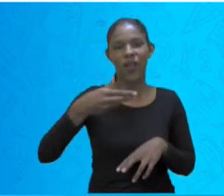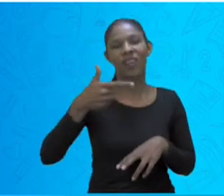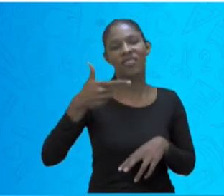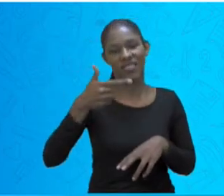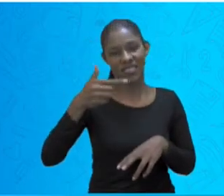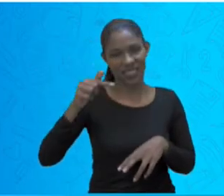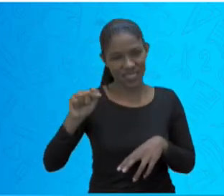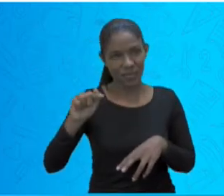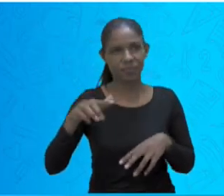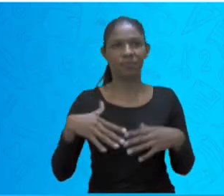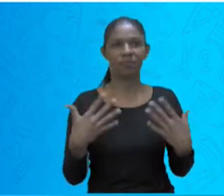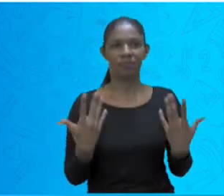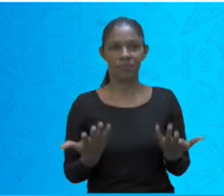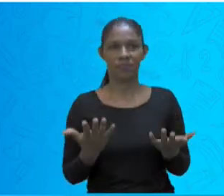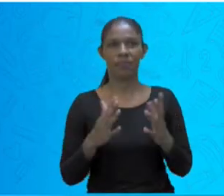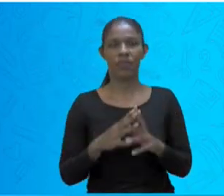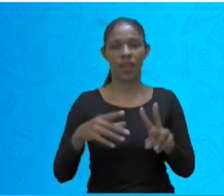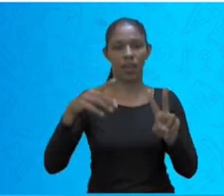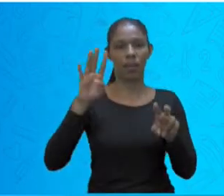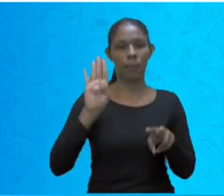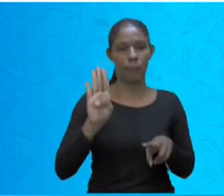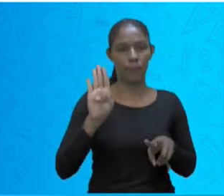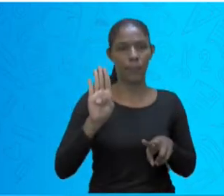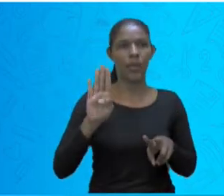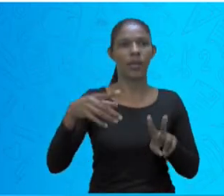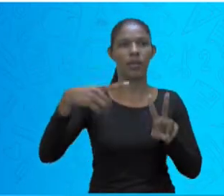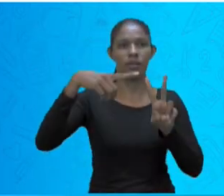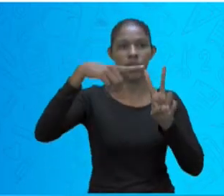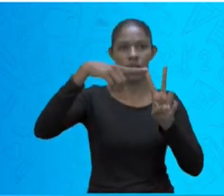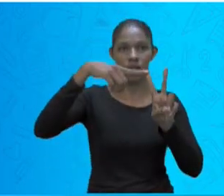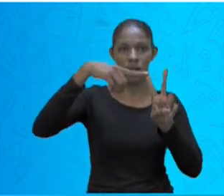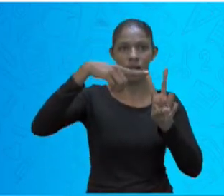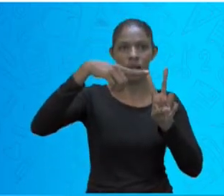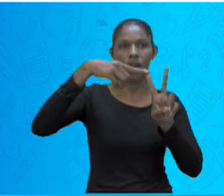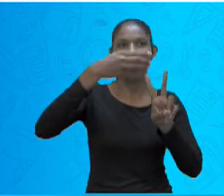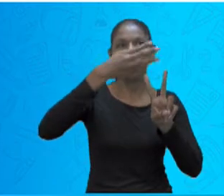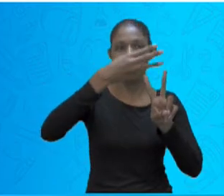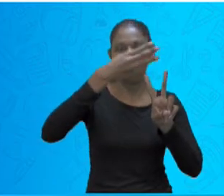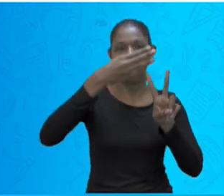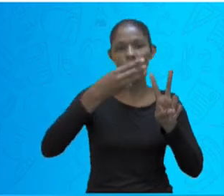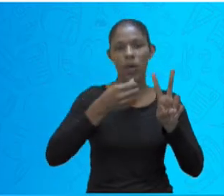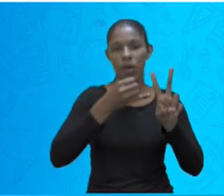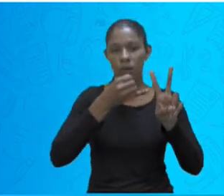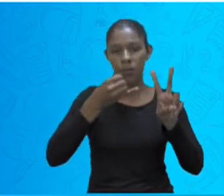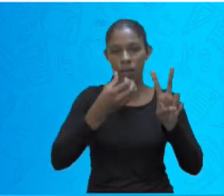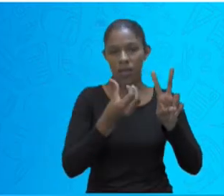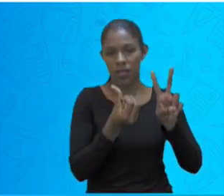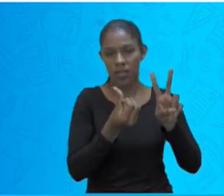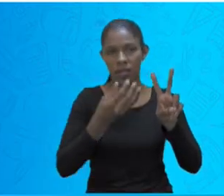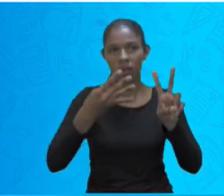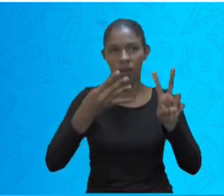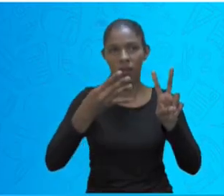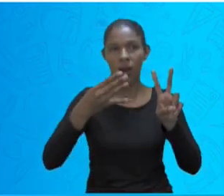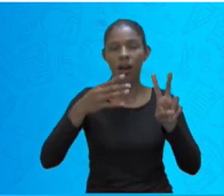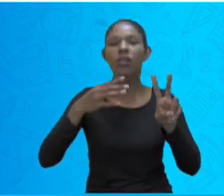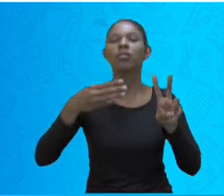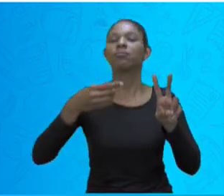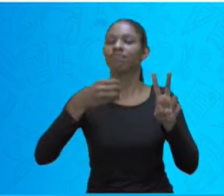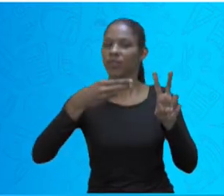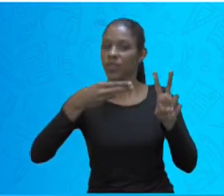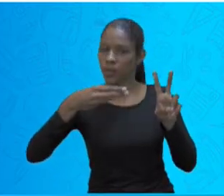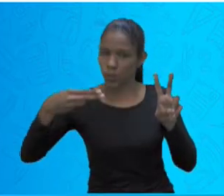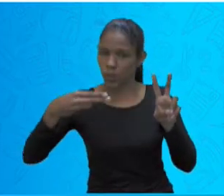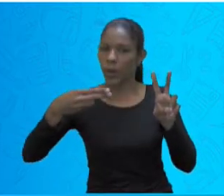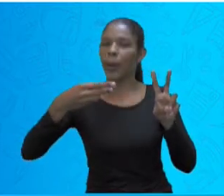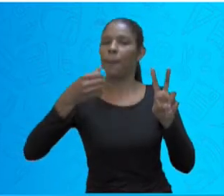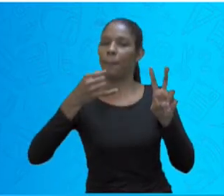Raiz cúbica de menos 64, menos 4, pois menos 4 elevado ao cubo é